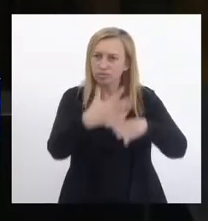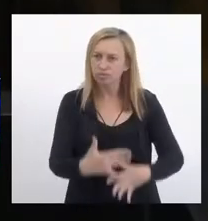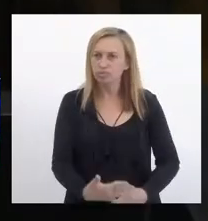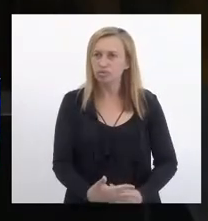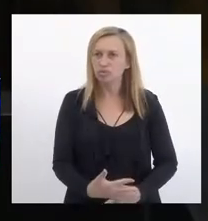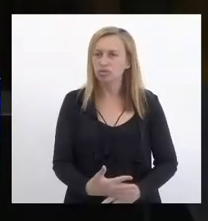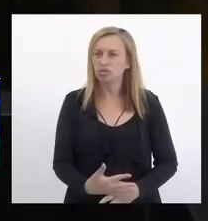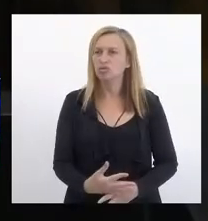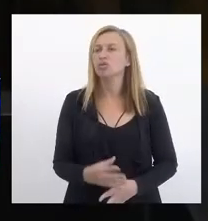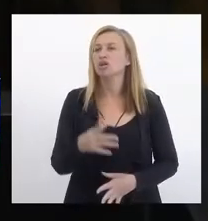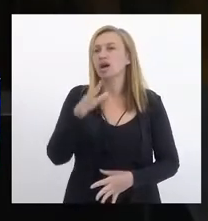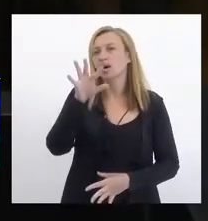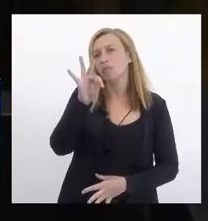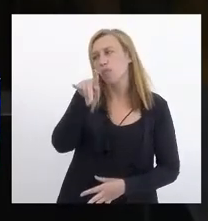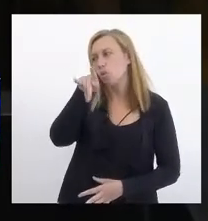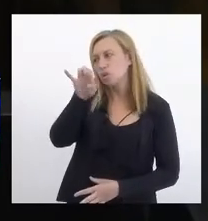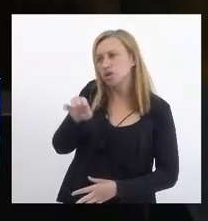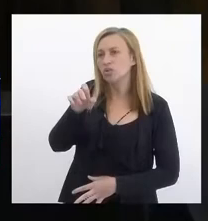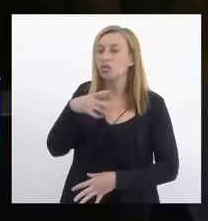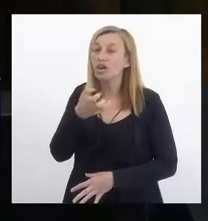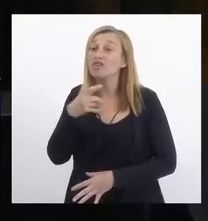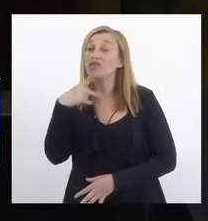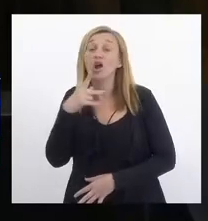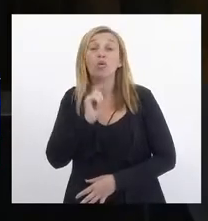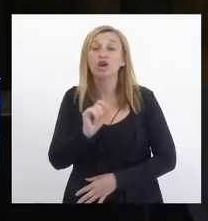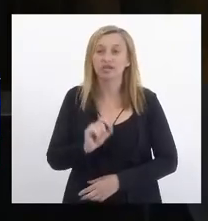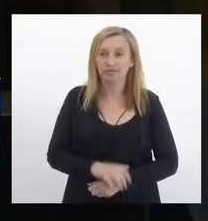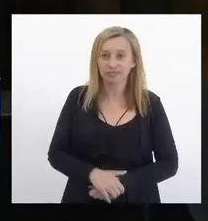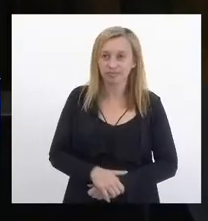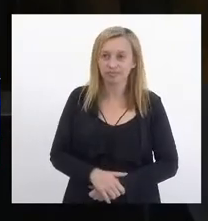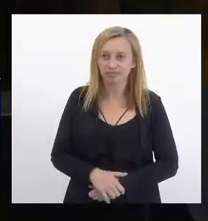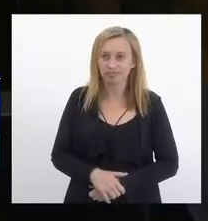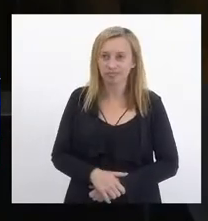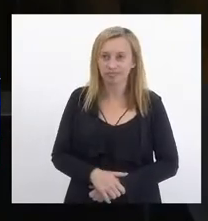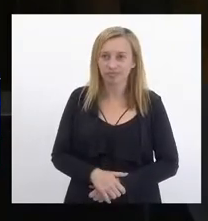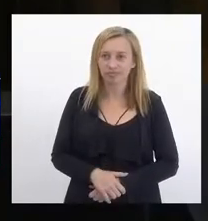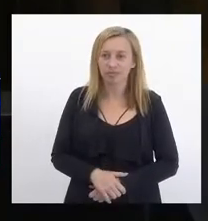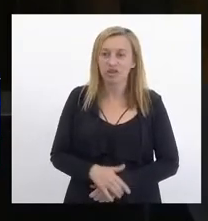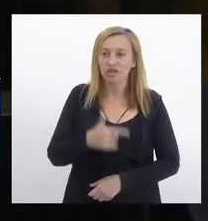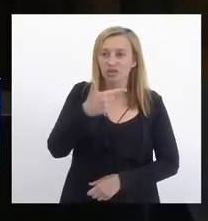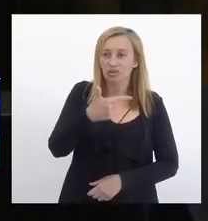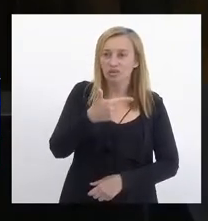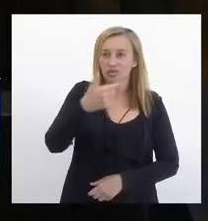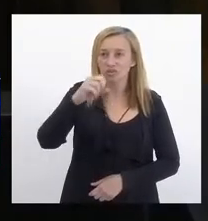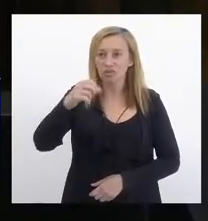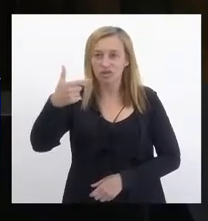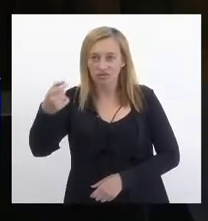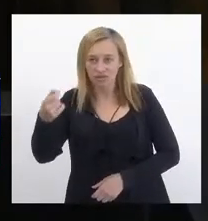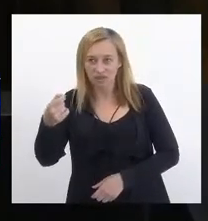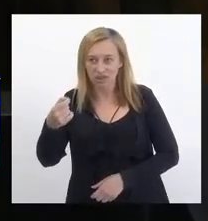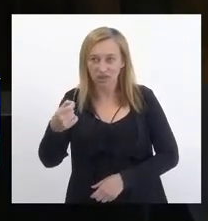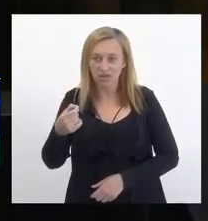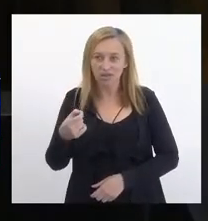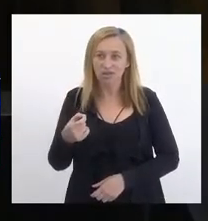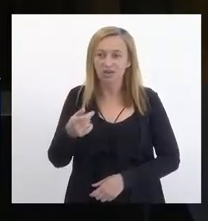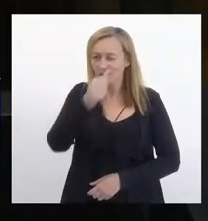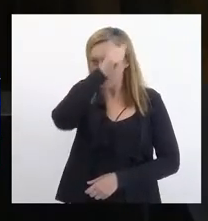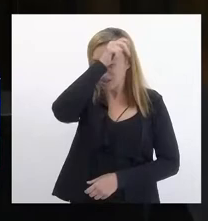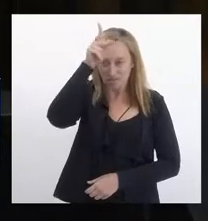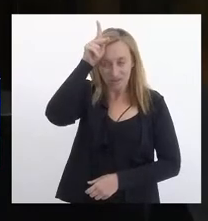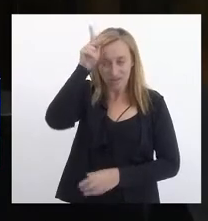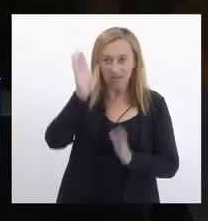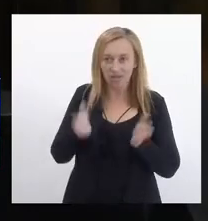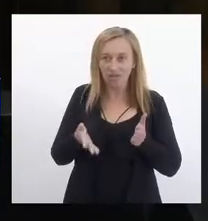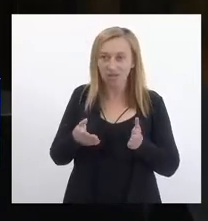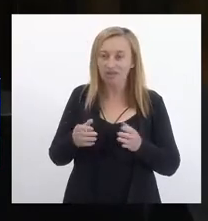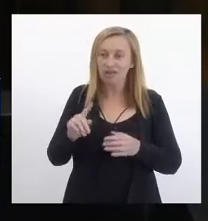dessa ponte. O que eu quero dizer com isso? Em 2020, o atual prefeito que fez